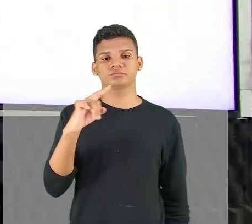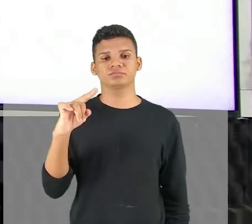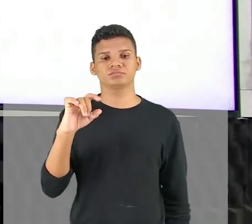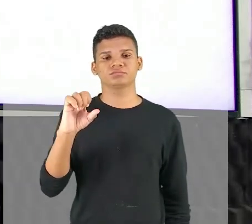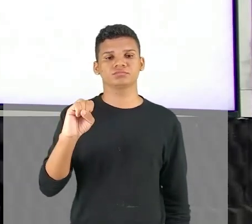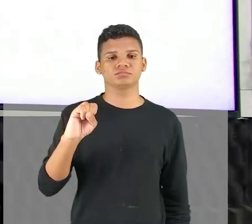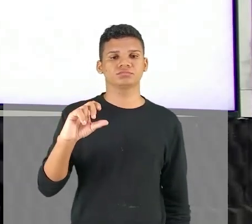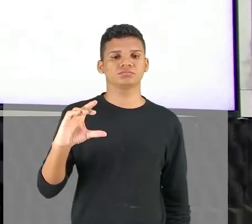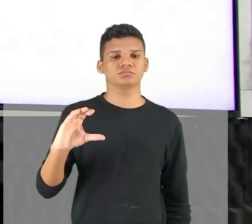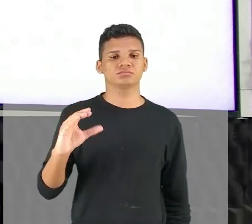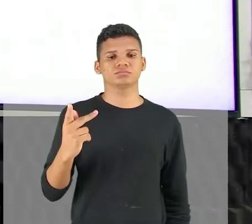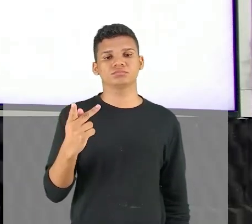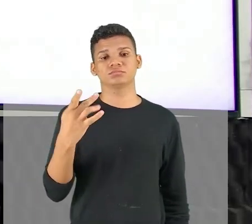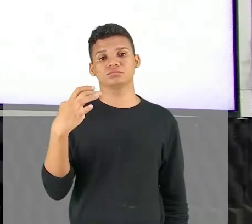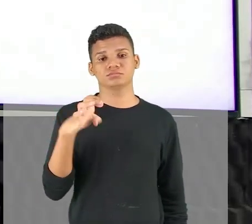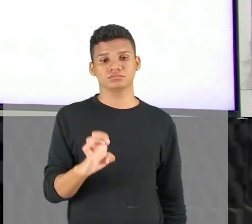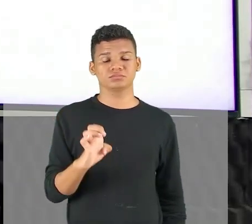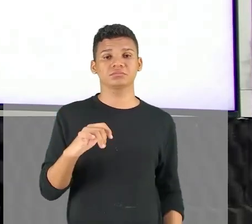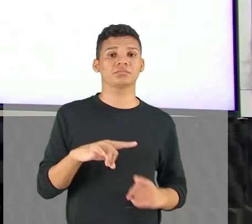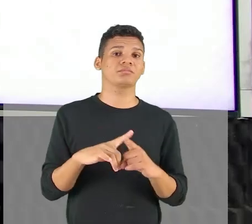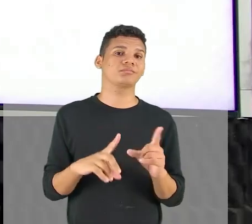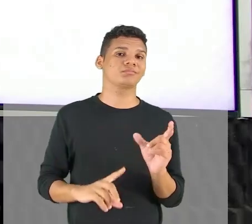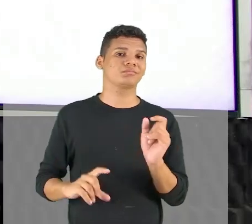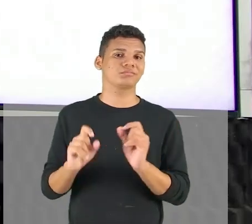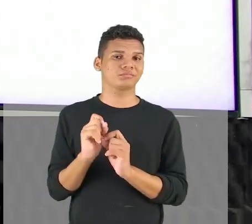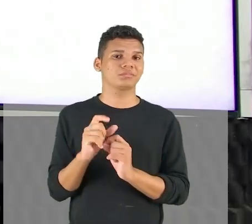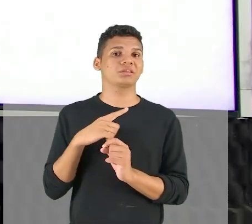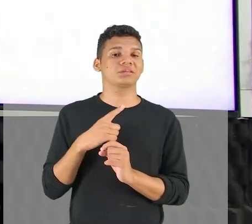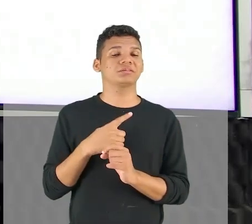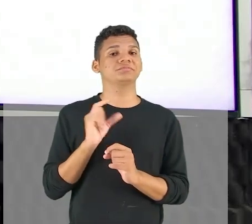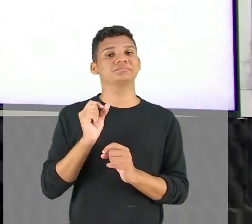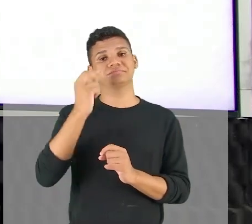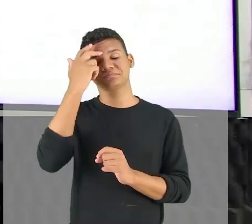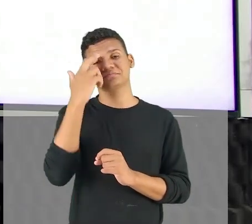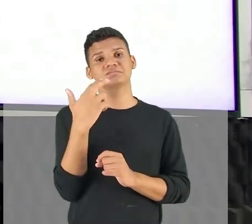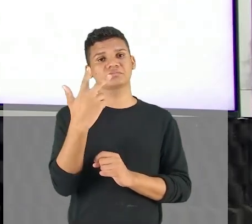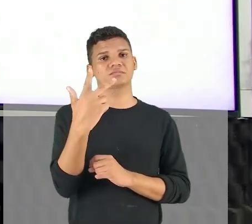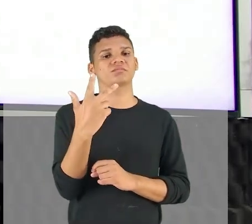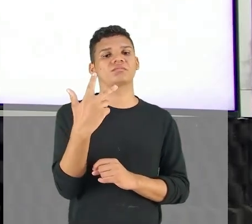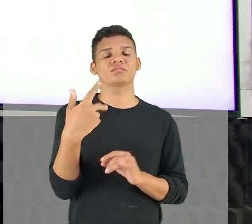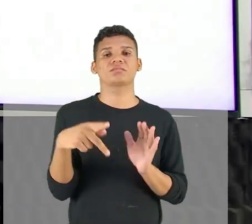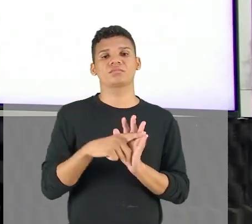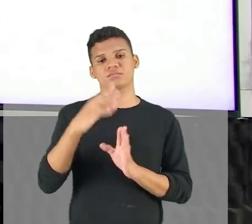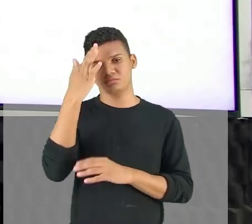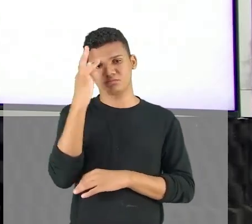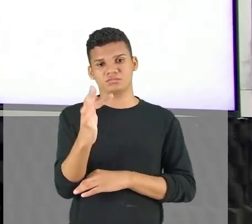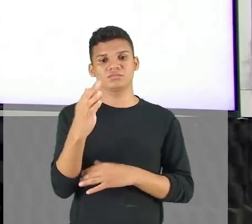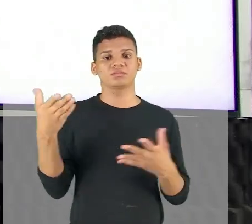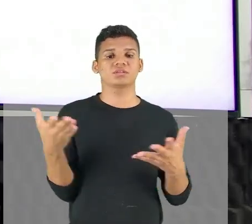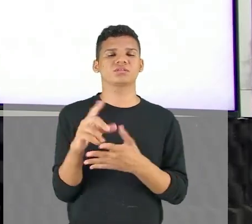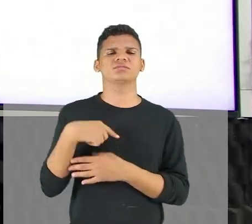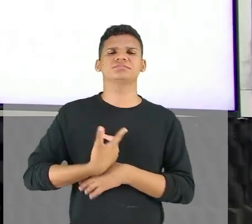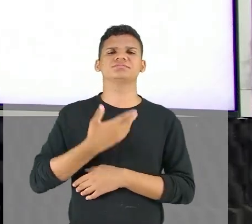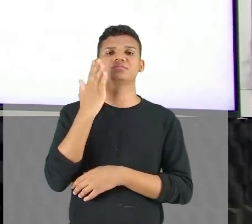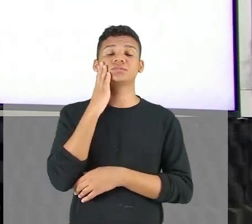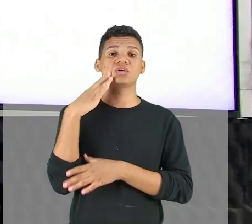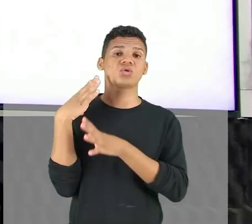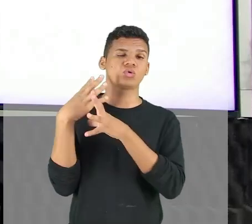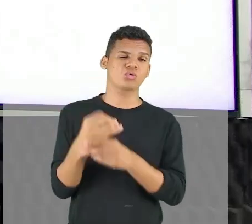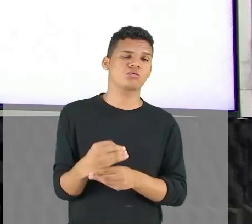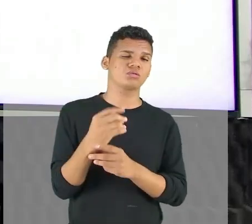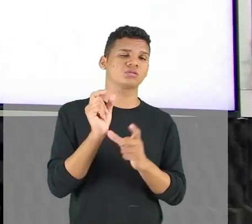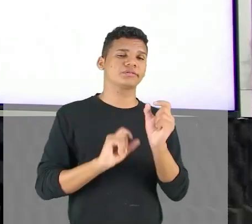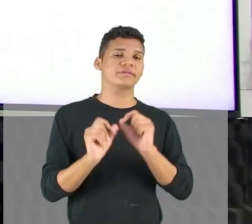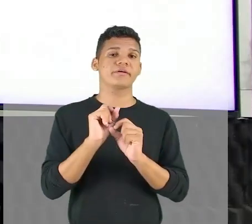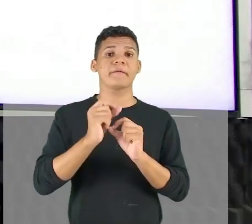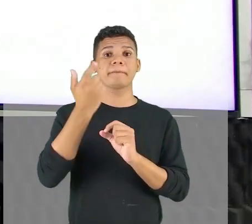alemão que ele vai ser também um divisor de águas na história da filosofia. E para a gente entender resumidamente como